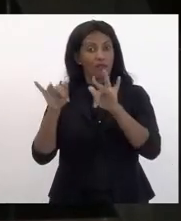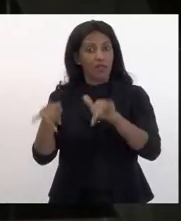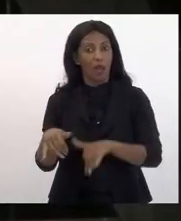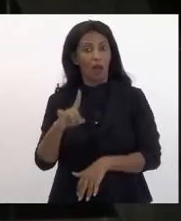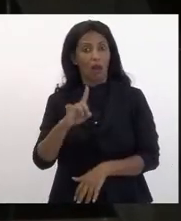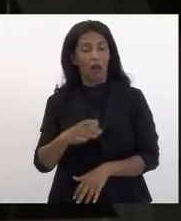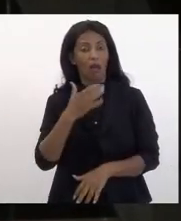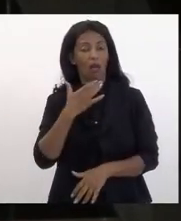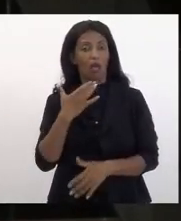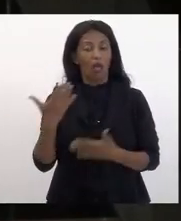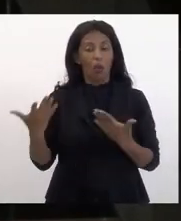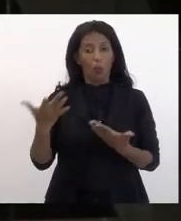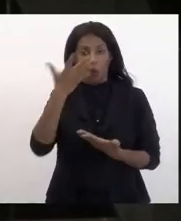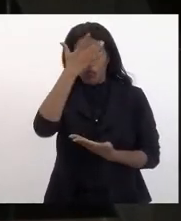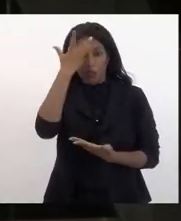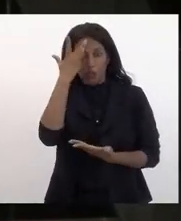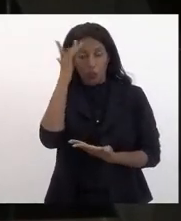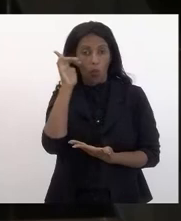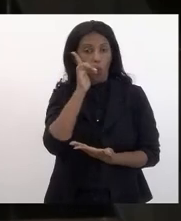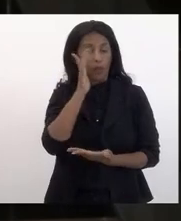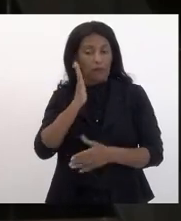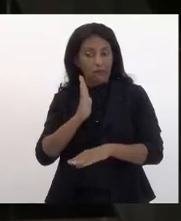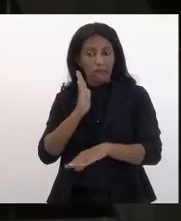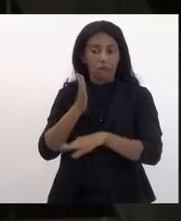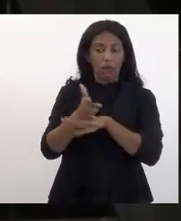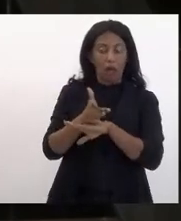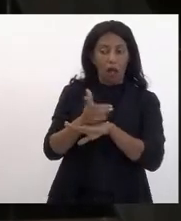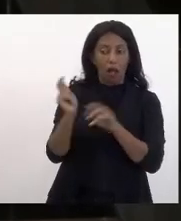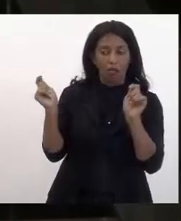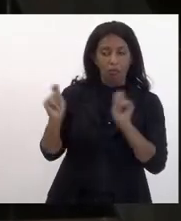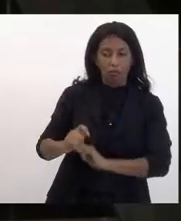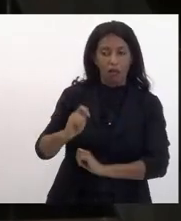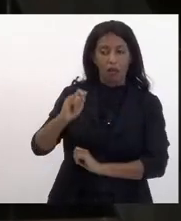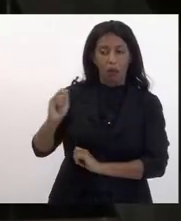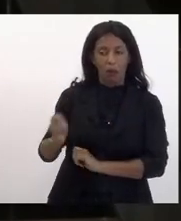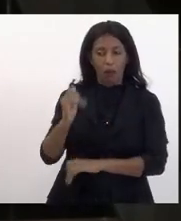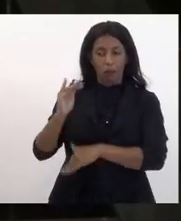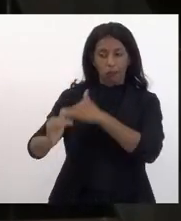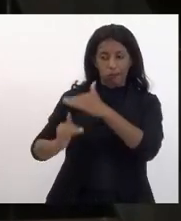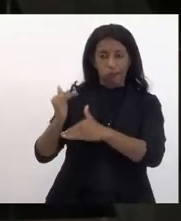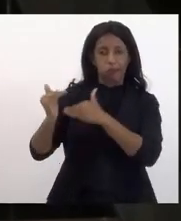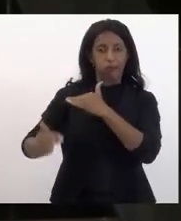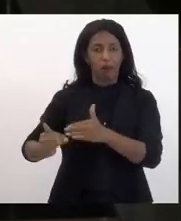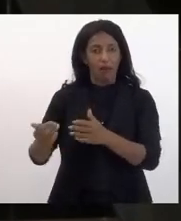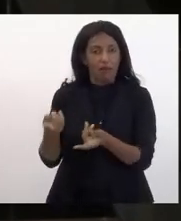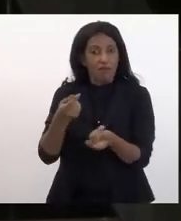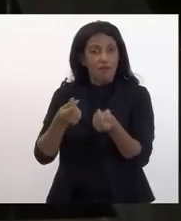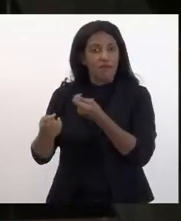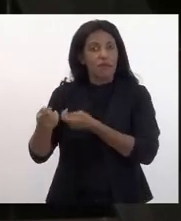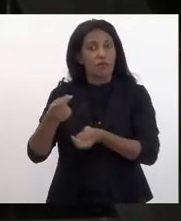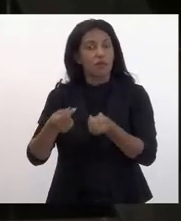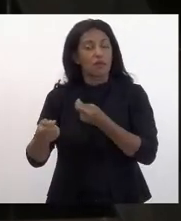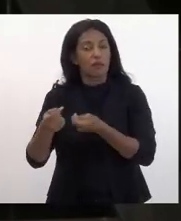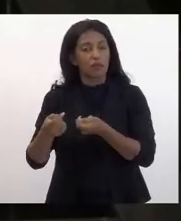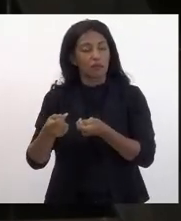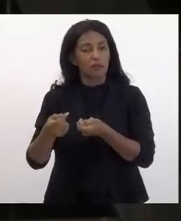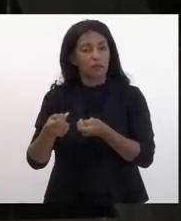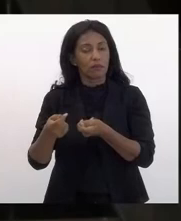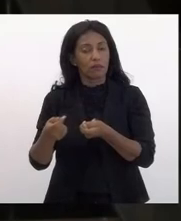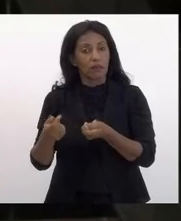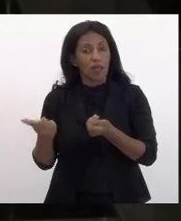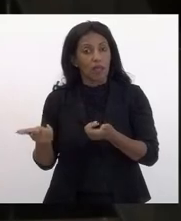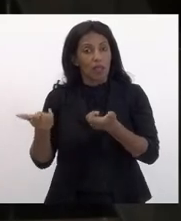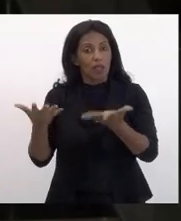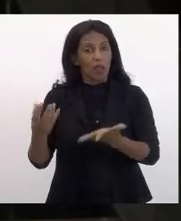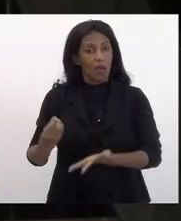ano, quando essas pessoas teriam a possibilidade de se recuperarem financeiramente e darem